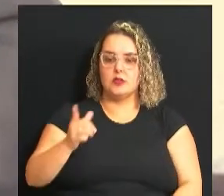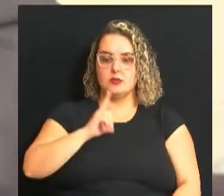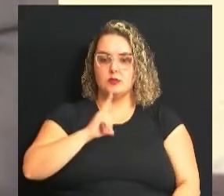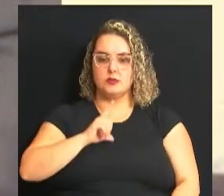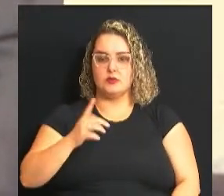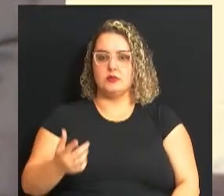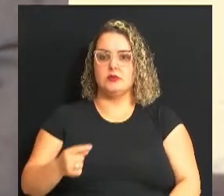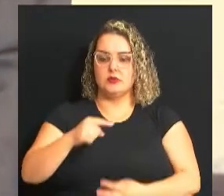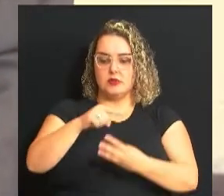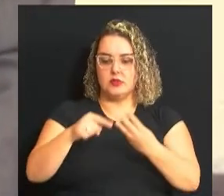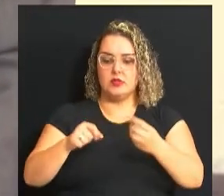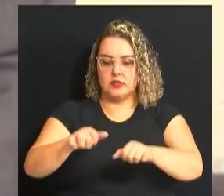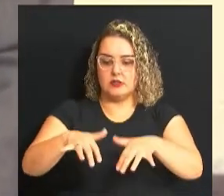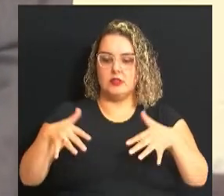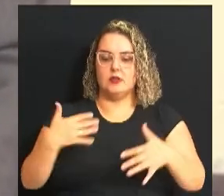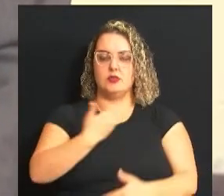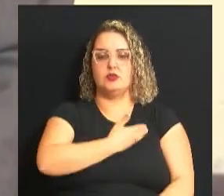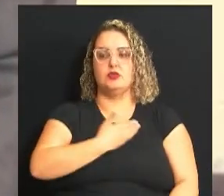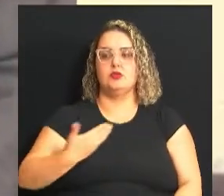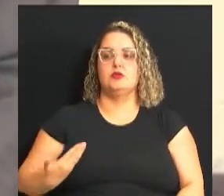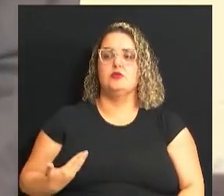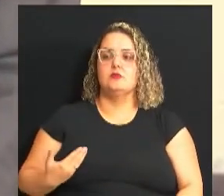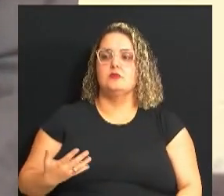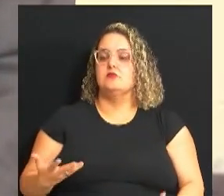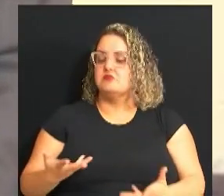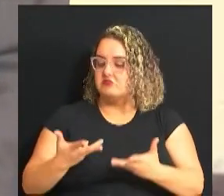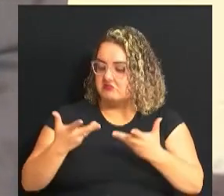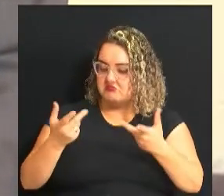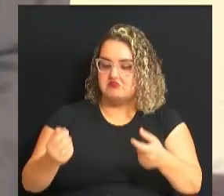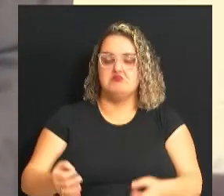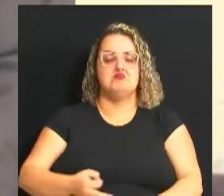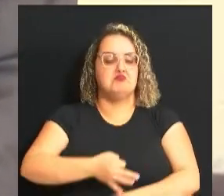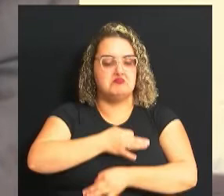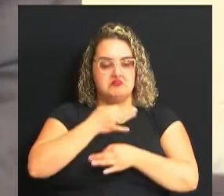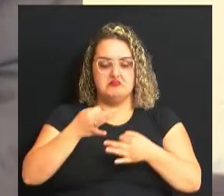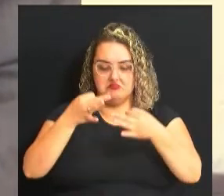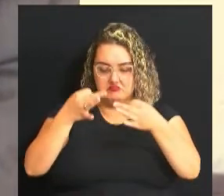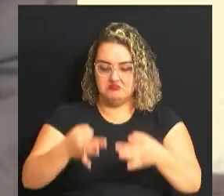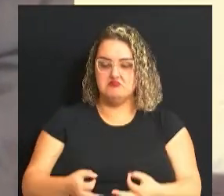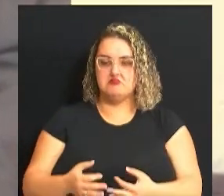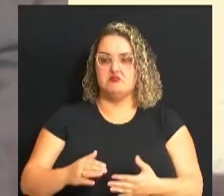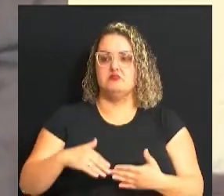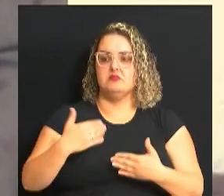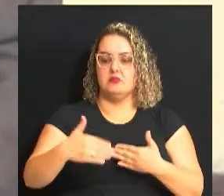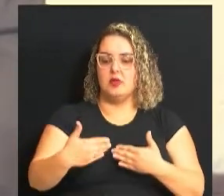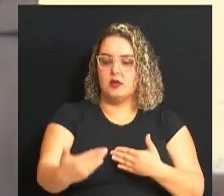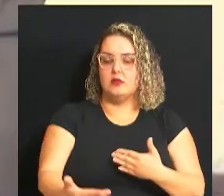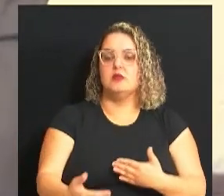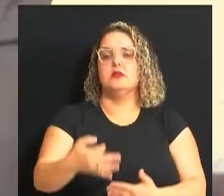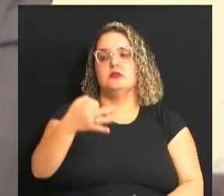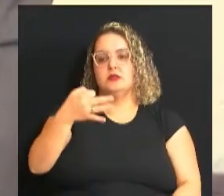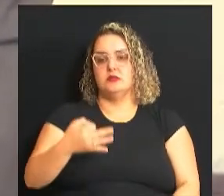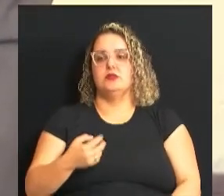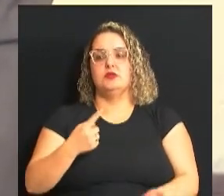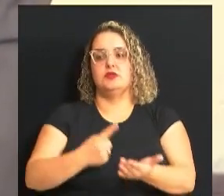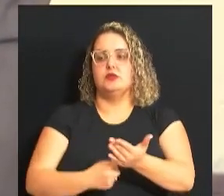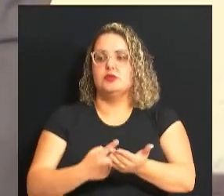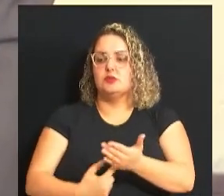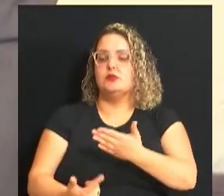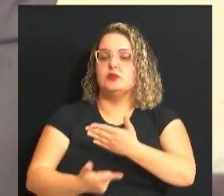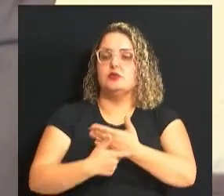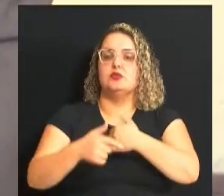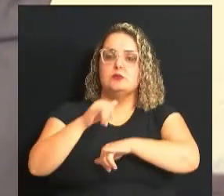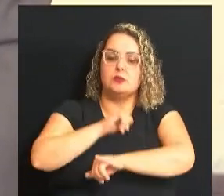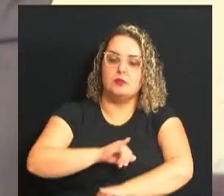3 audiências públicas profícuas, que foram em sequências, e tenho certeza que cumprimos o papel de dar